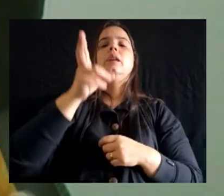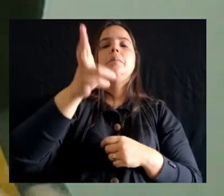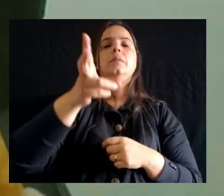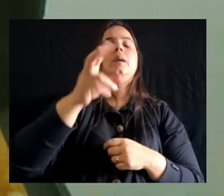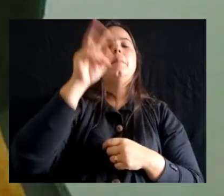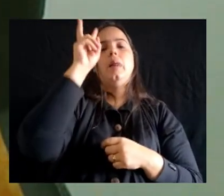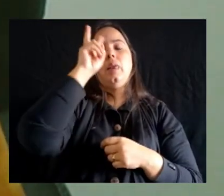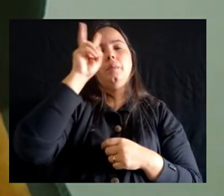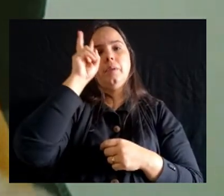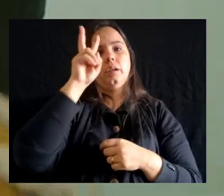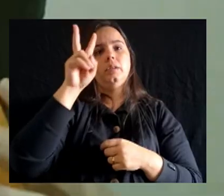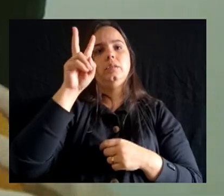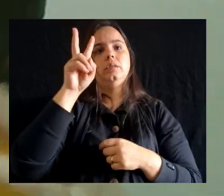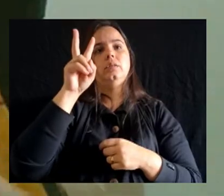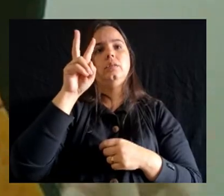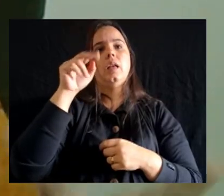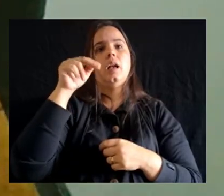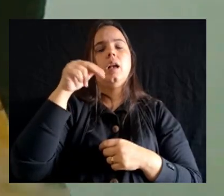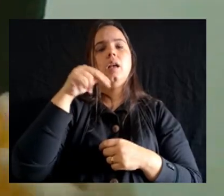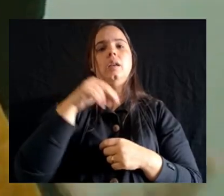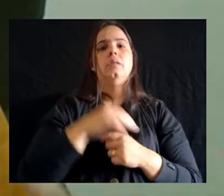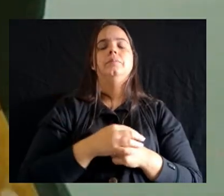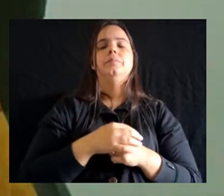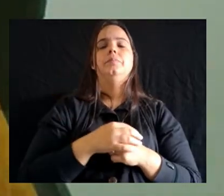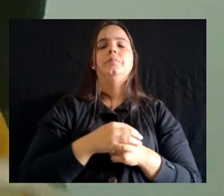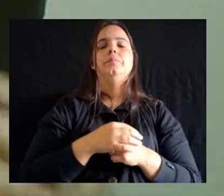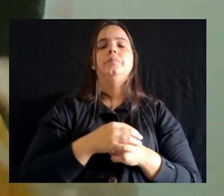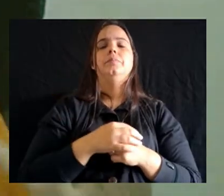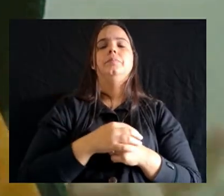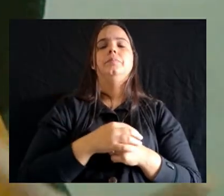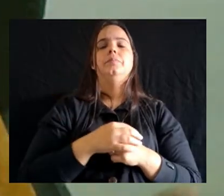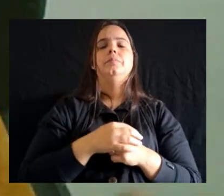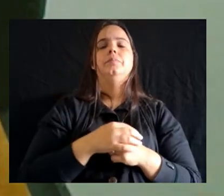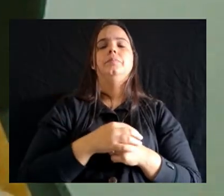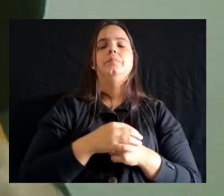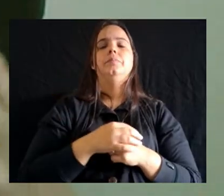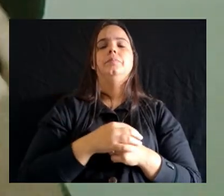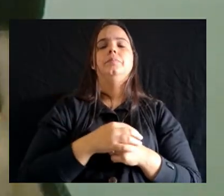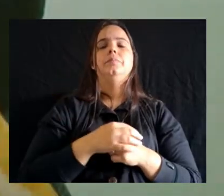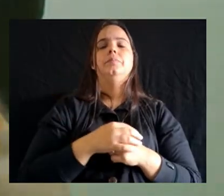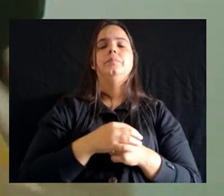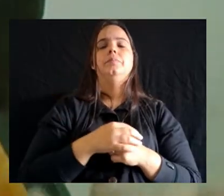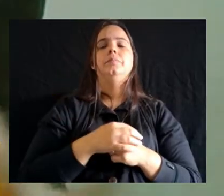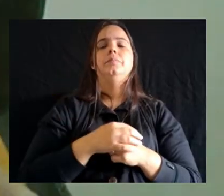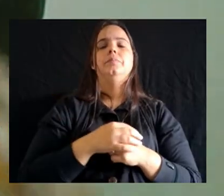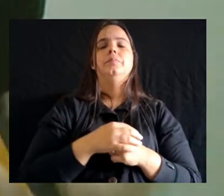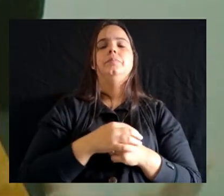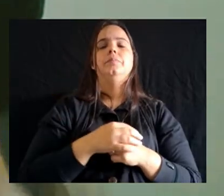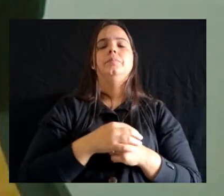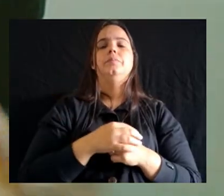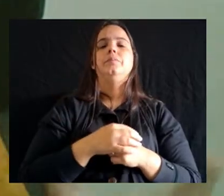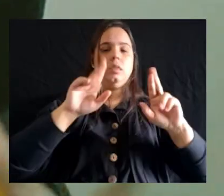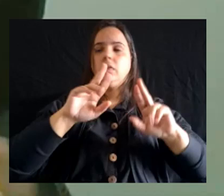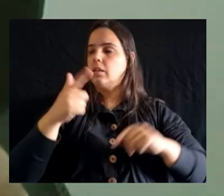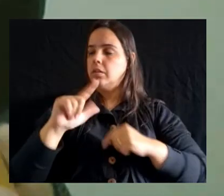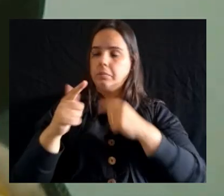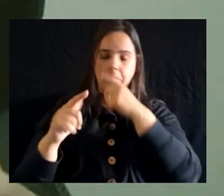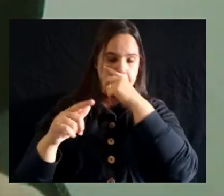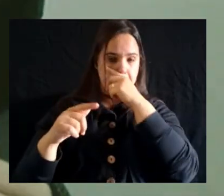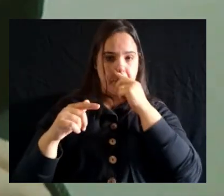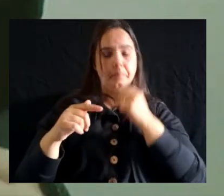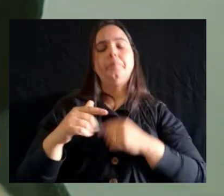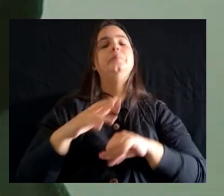tudo, mas realmente entender a quantidade, a frequência, a constância que isso acontece,